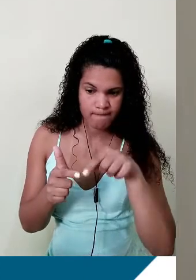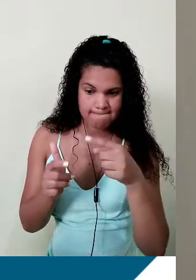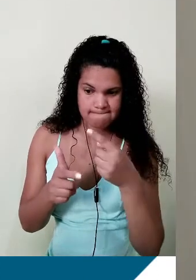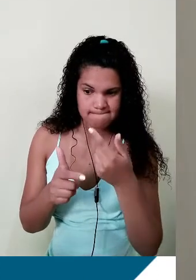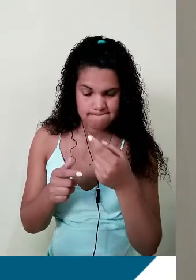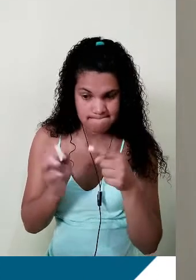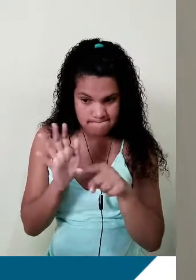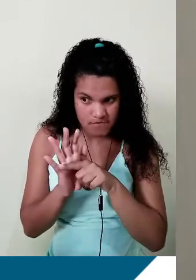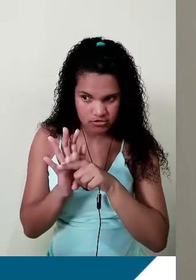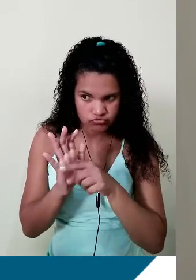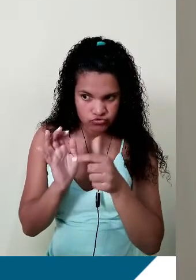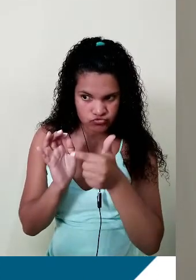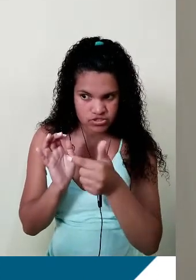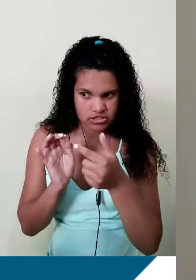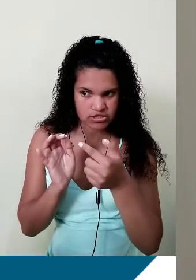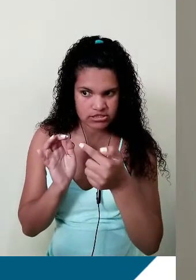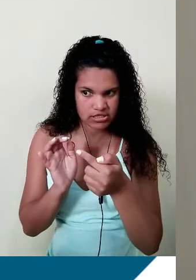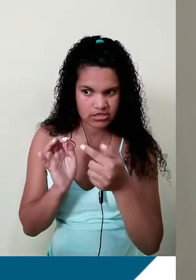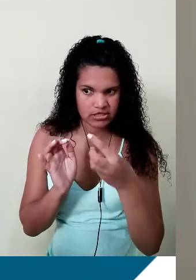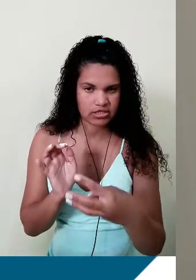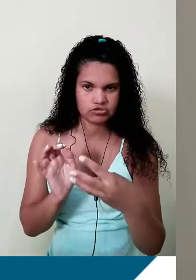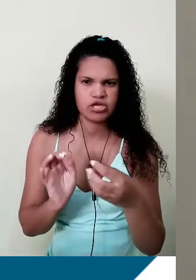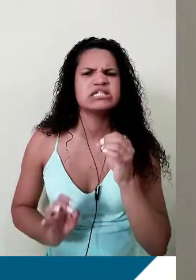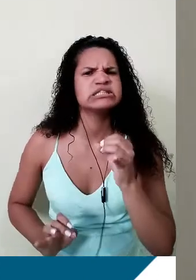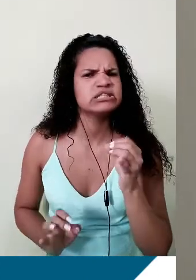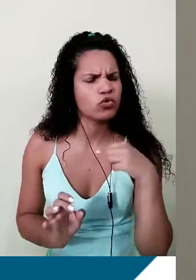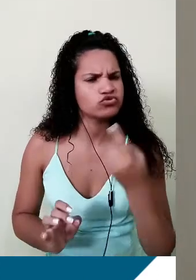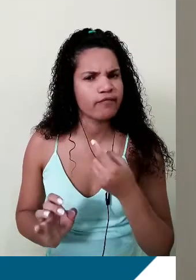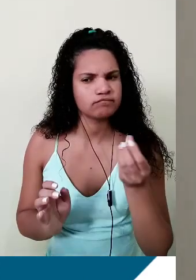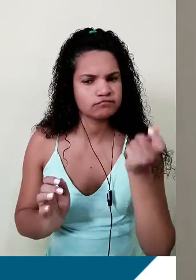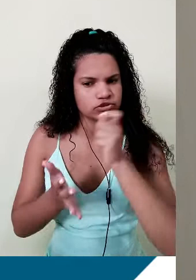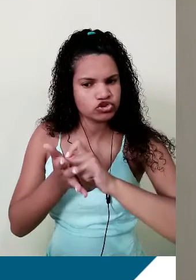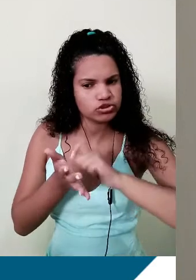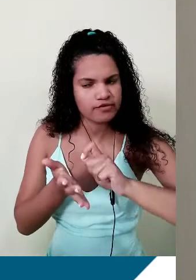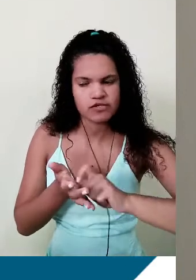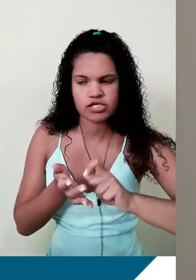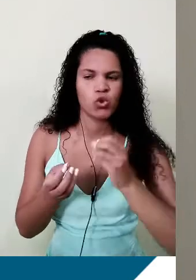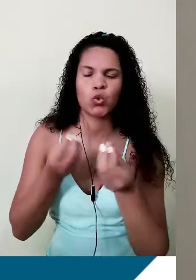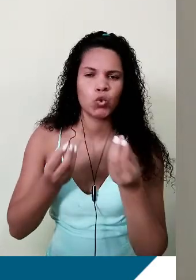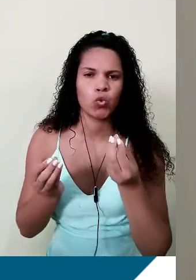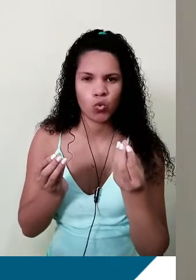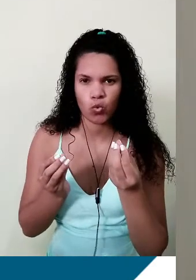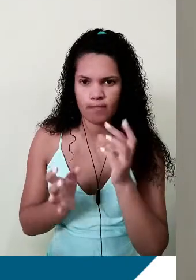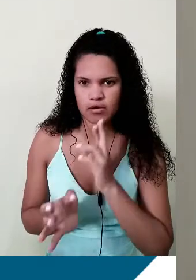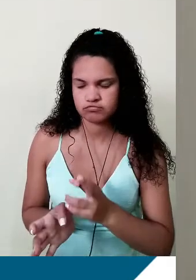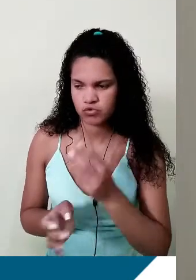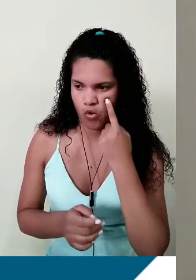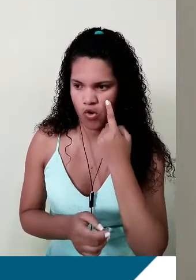Se a gente pegar agora e escrever esses processos, nós encontraríamos